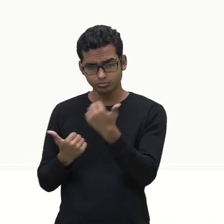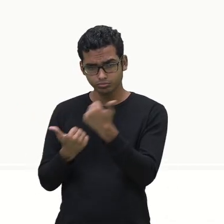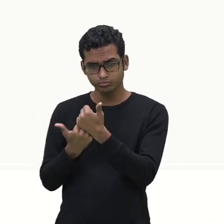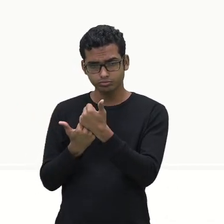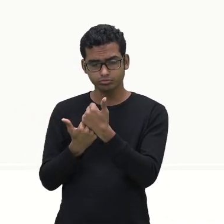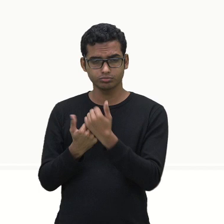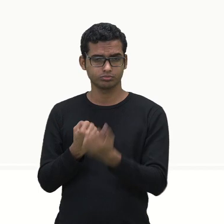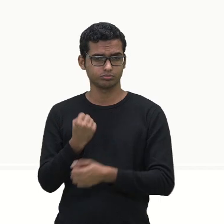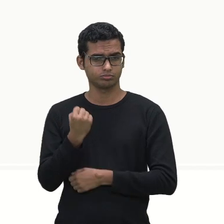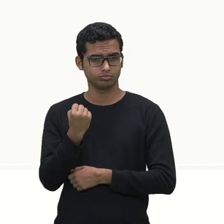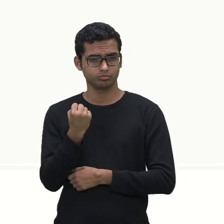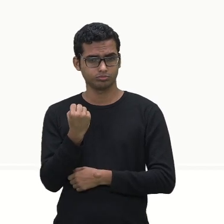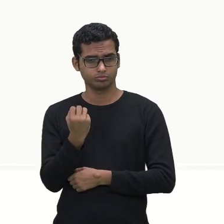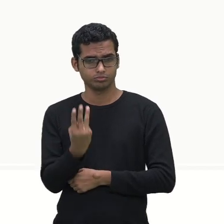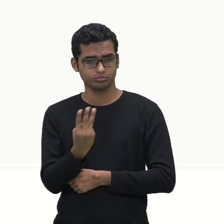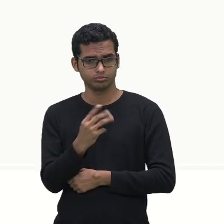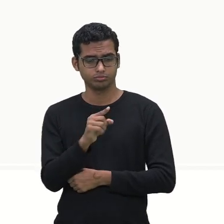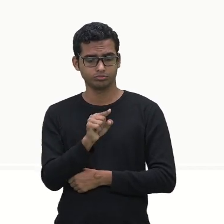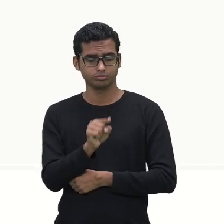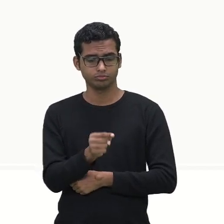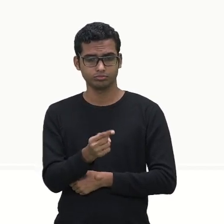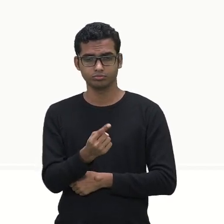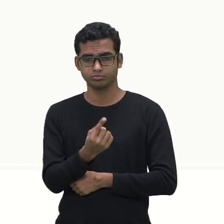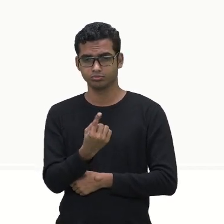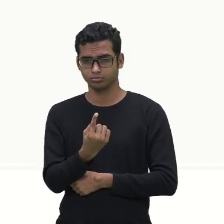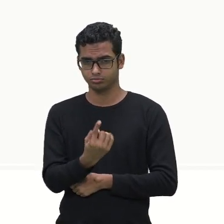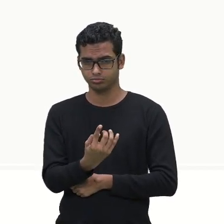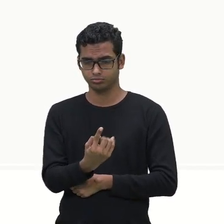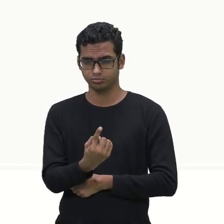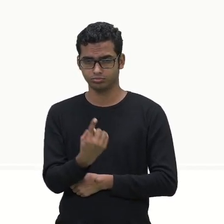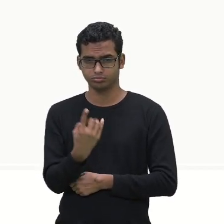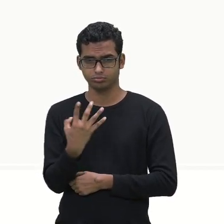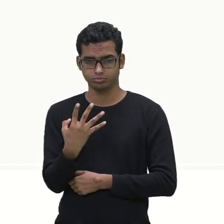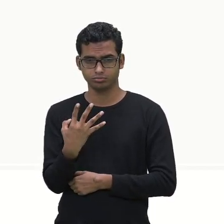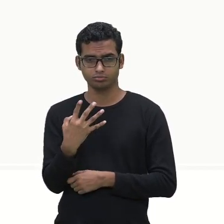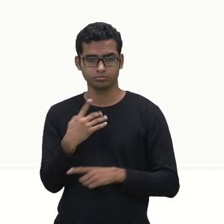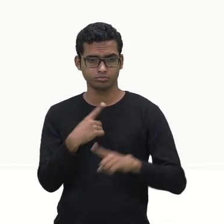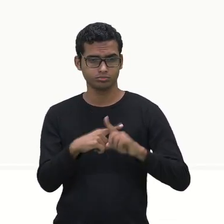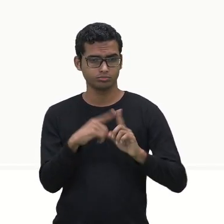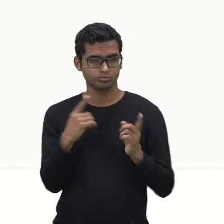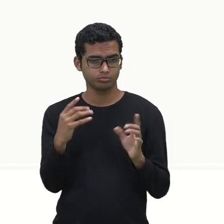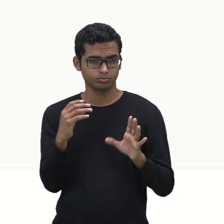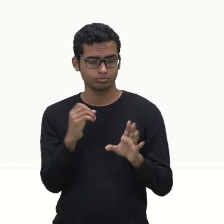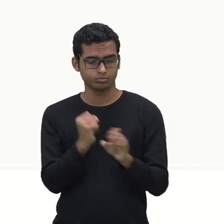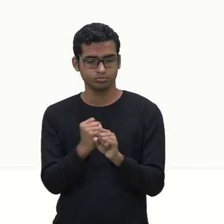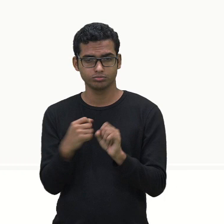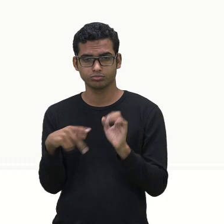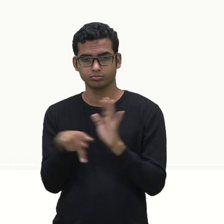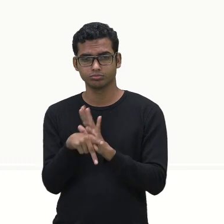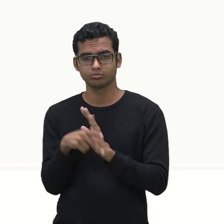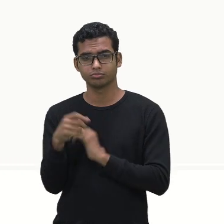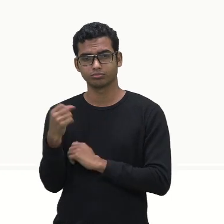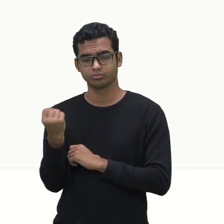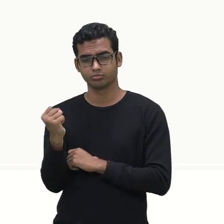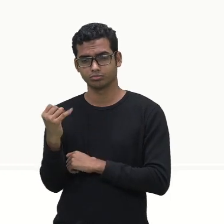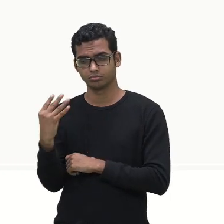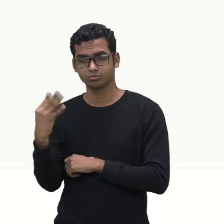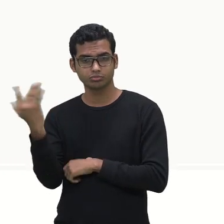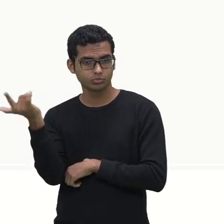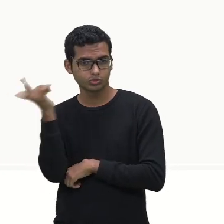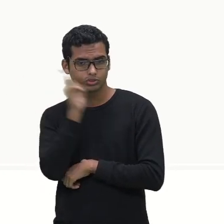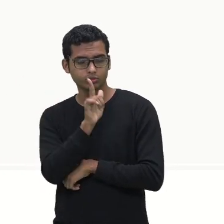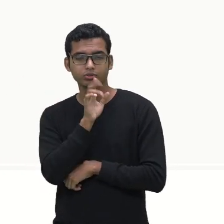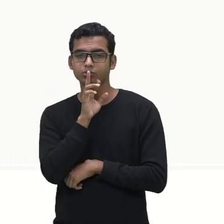3,14 e multiplicar com 84? Poderia, tá? Aí a gente faz a multiplicação, né? 3,14 é um número decimal, a gente vai